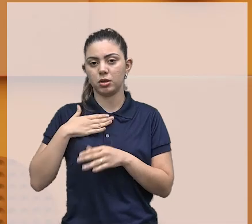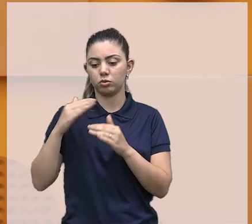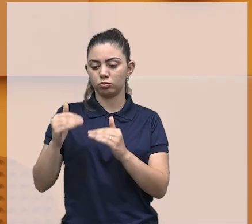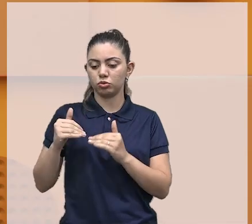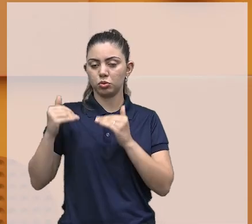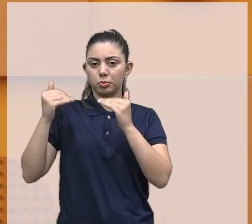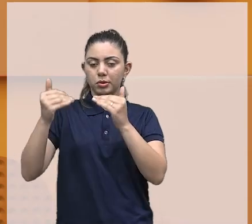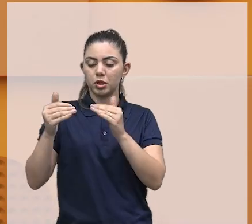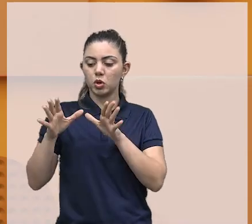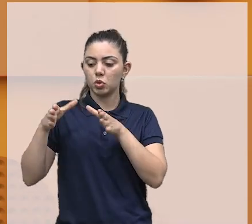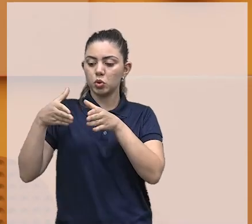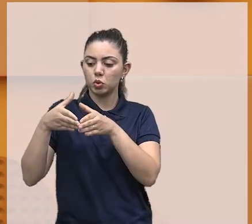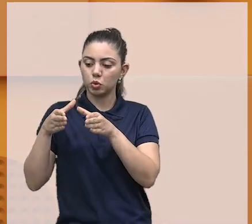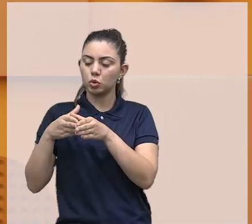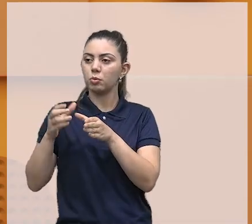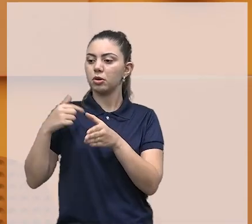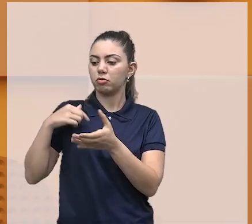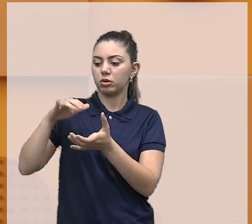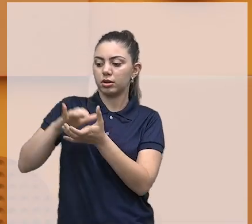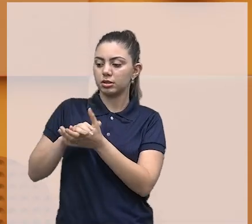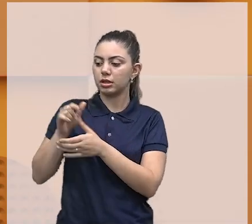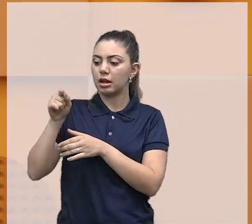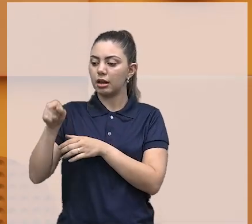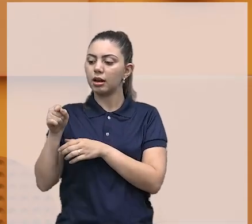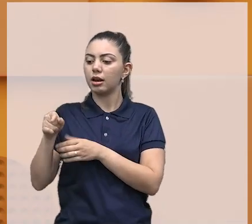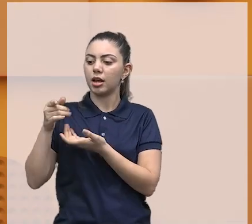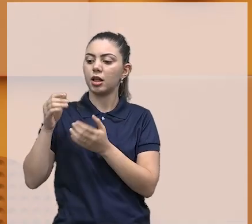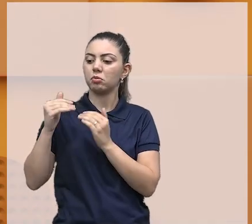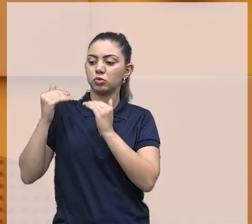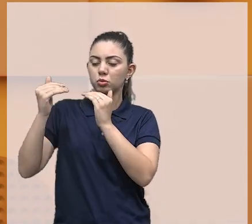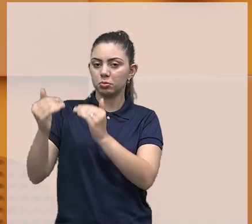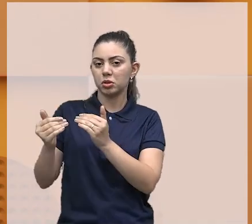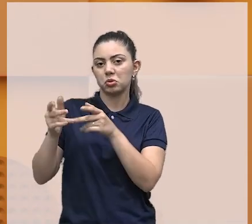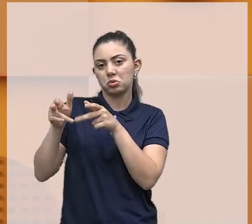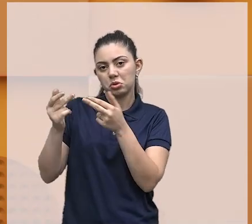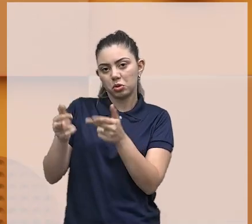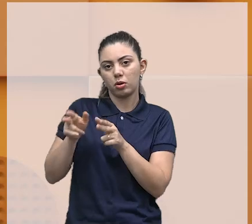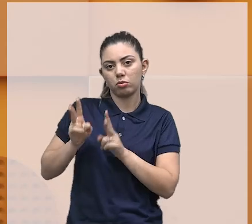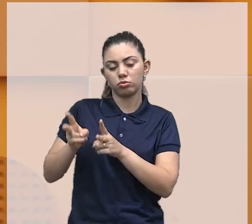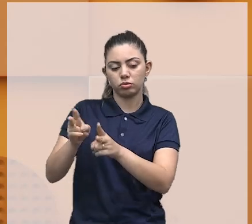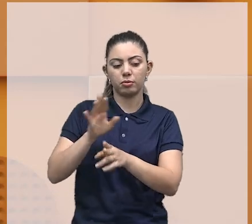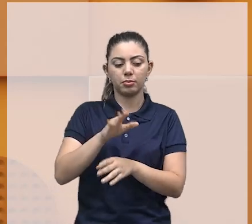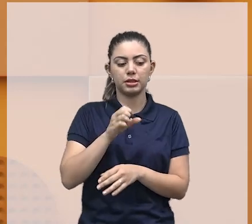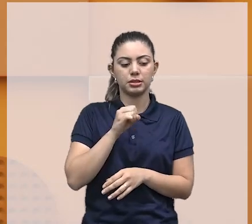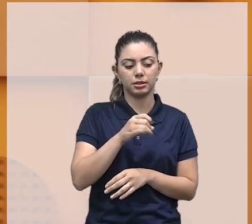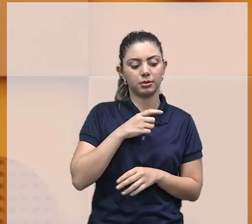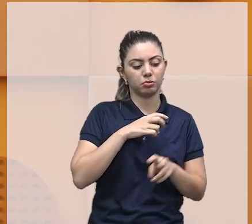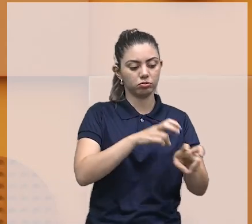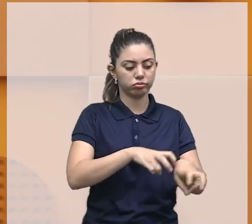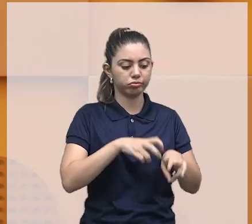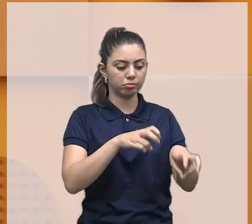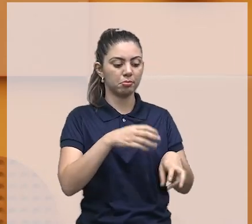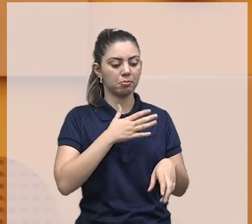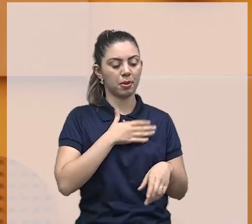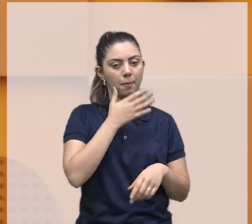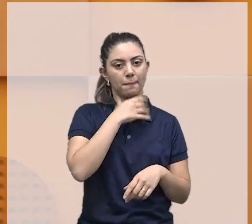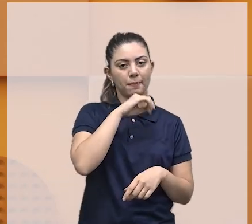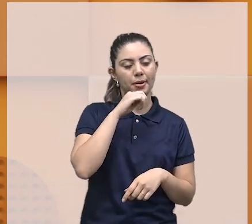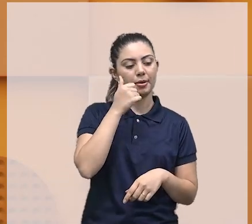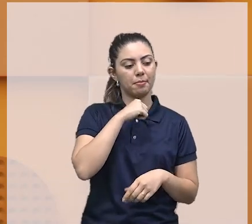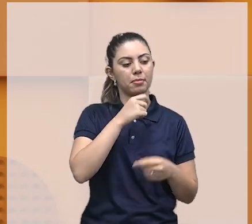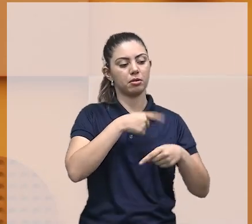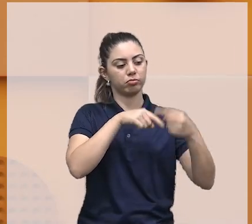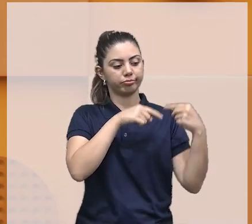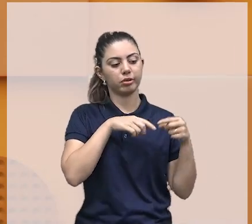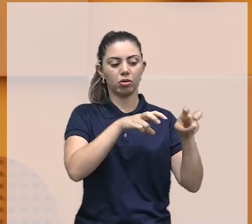meus filhos serão nobres, os netos também serão nobres. Se eu sou camponês, meus pais são camponeses, meus filhos serão camponeses,